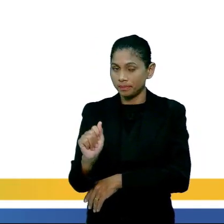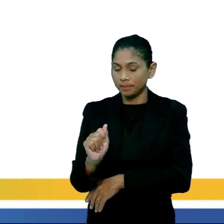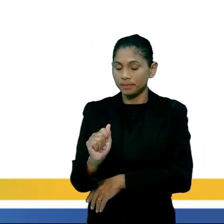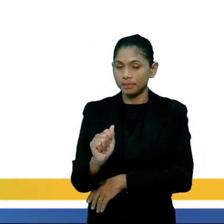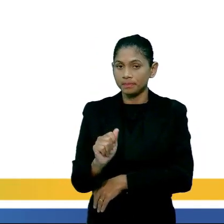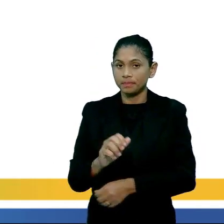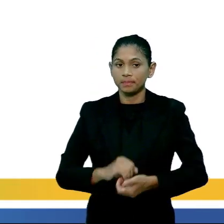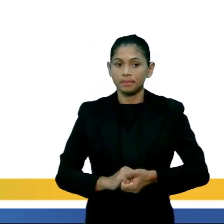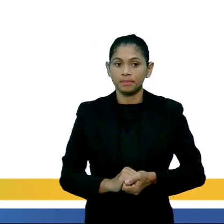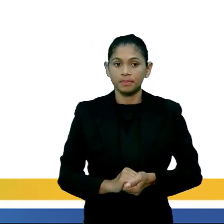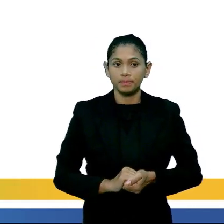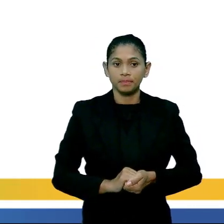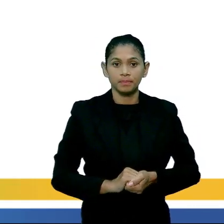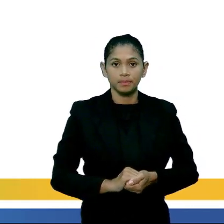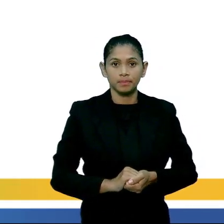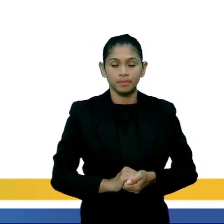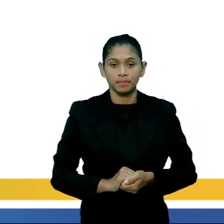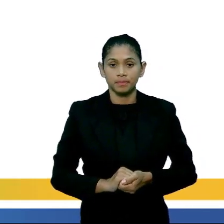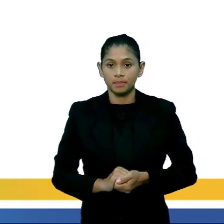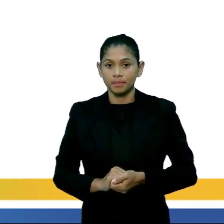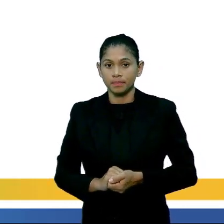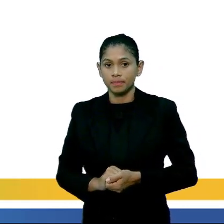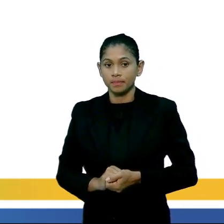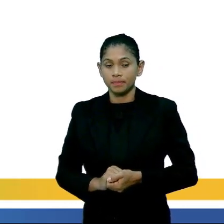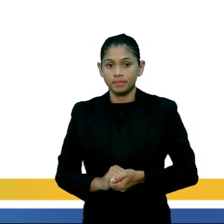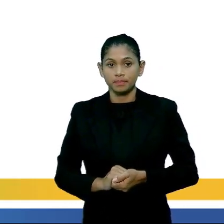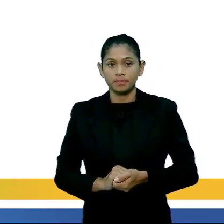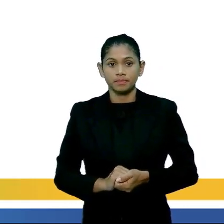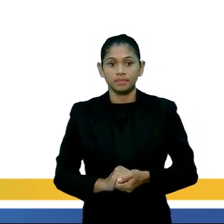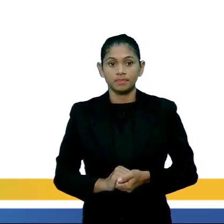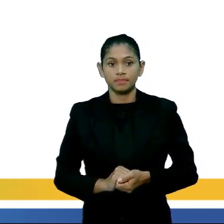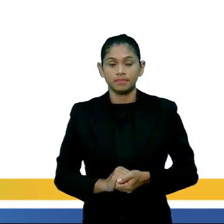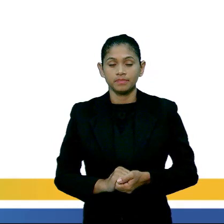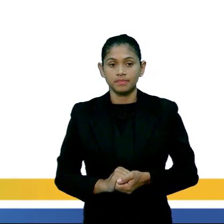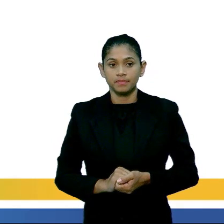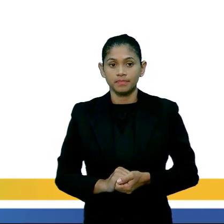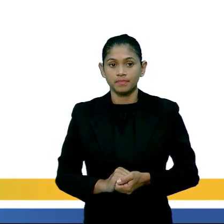alternativas que corresponde à resposta correta. Vamos lá.